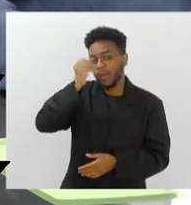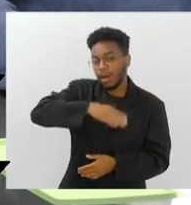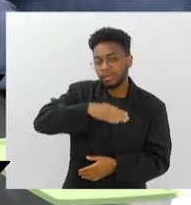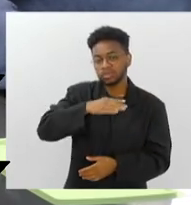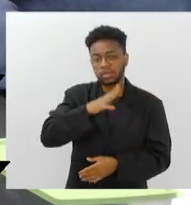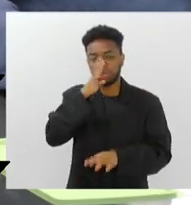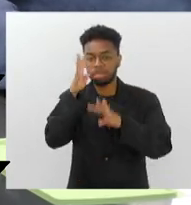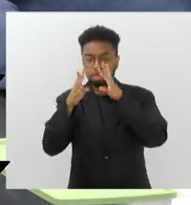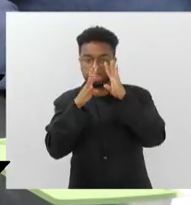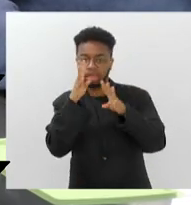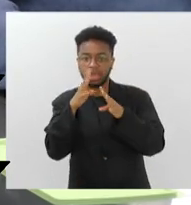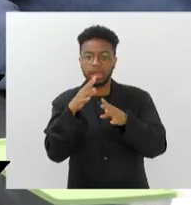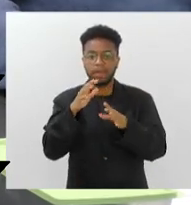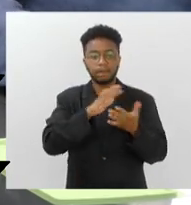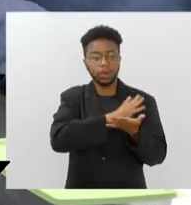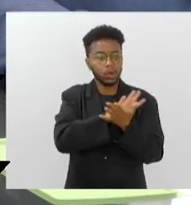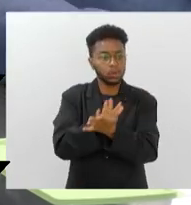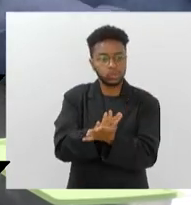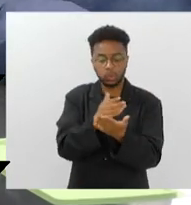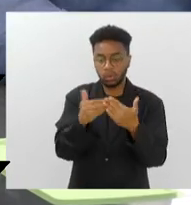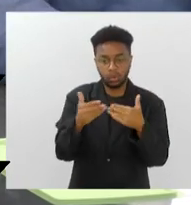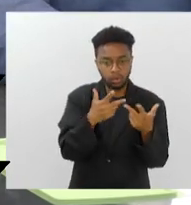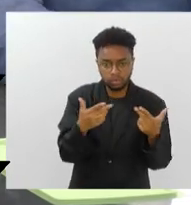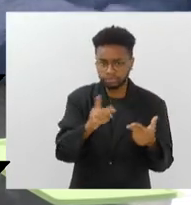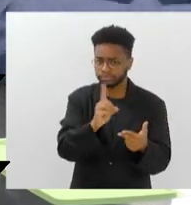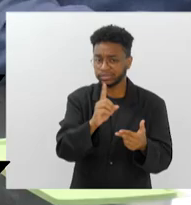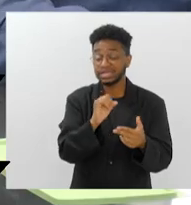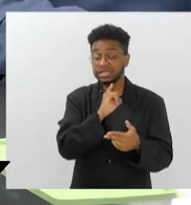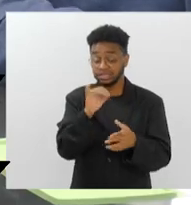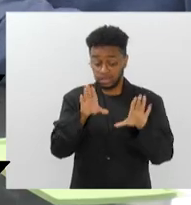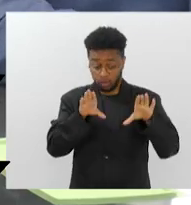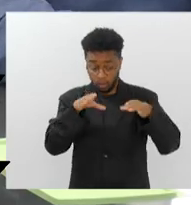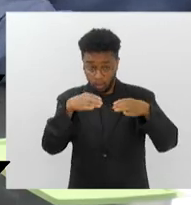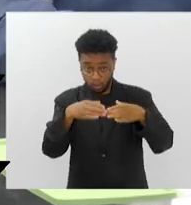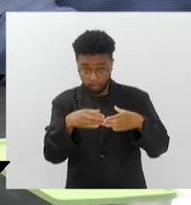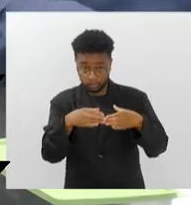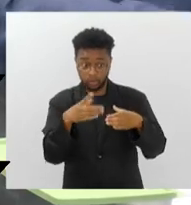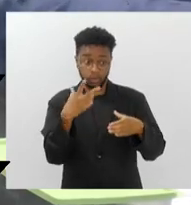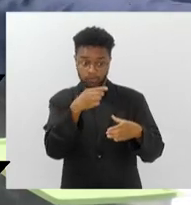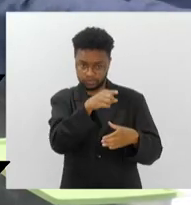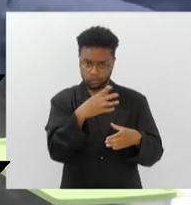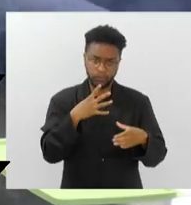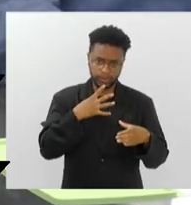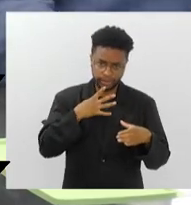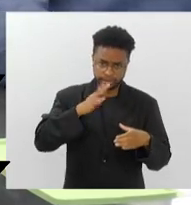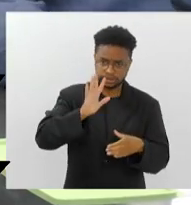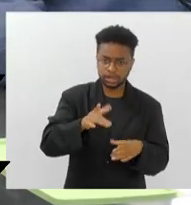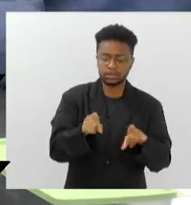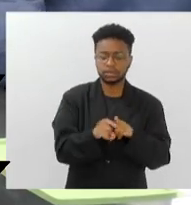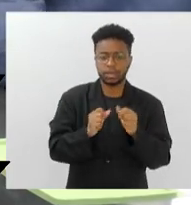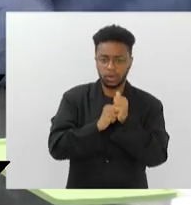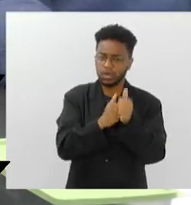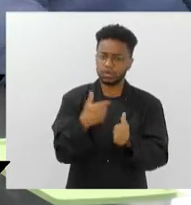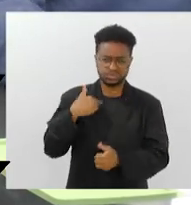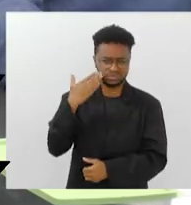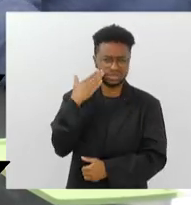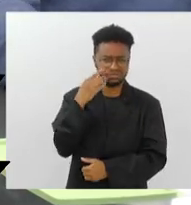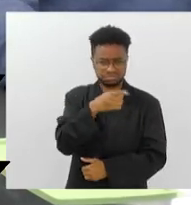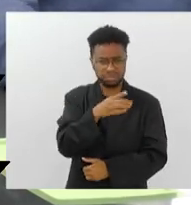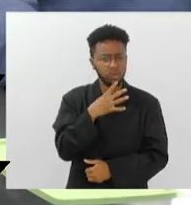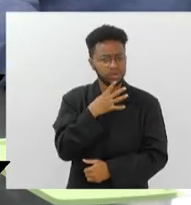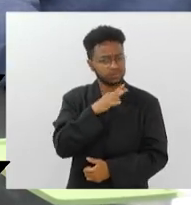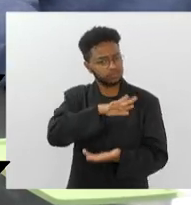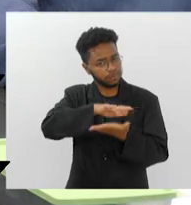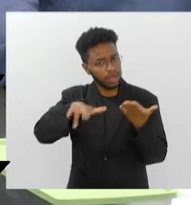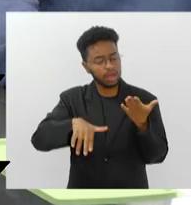machismo um etarismo uma coisa Qualquer se aquelas comunidades que Voss excelência conhece acompanha sei que acompanha várias e